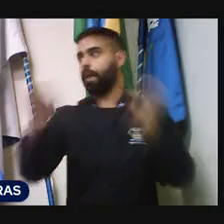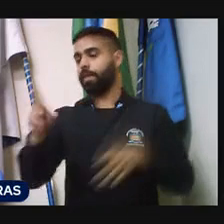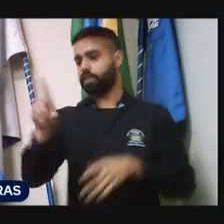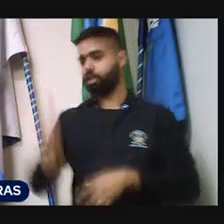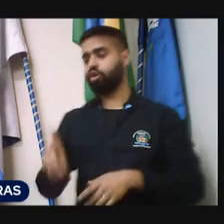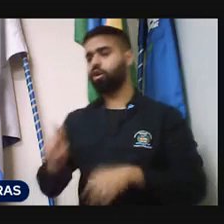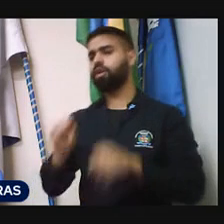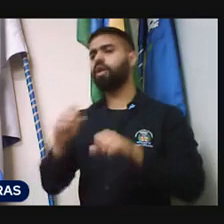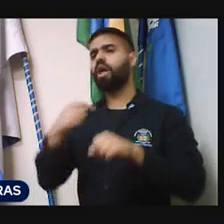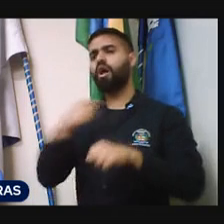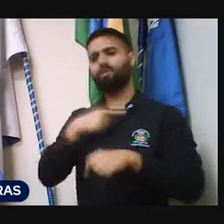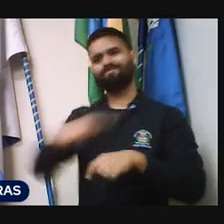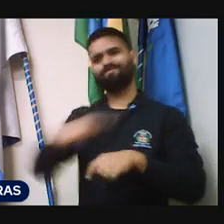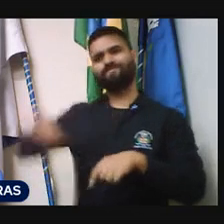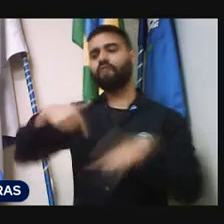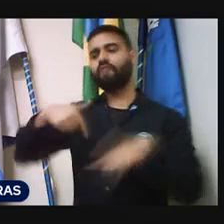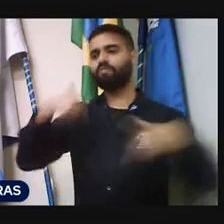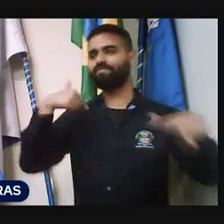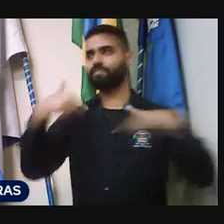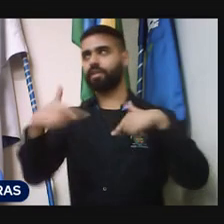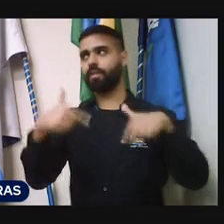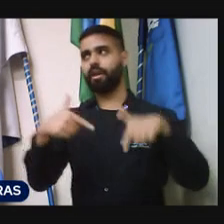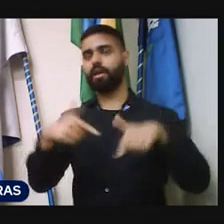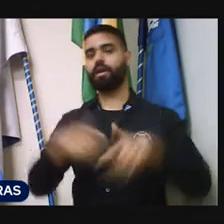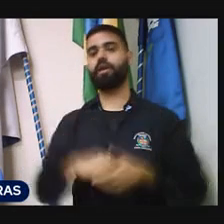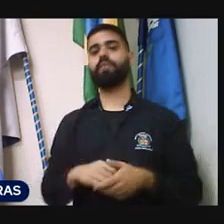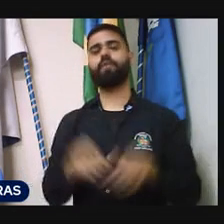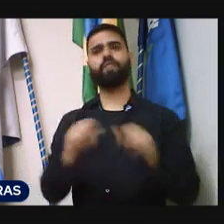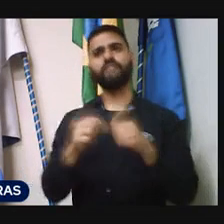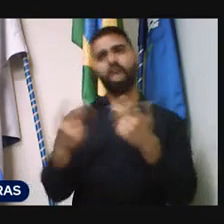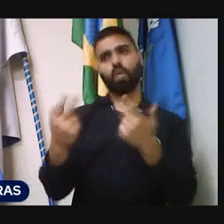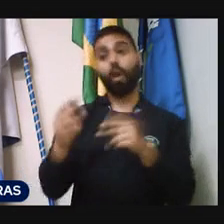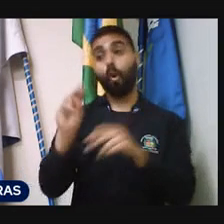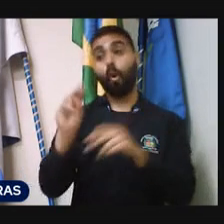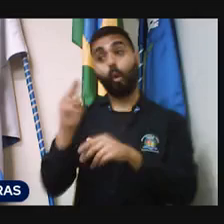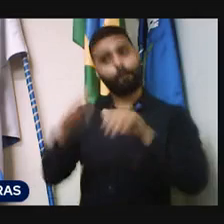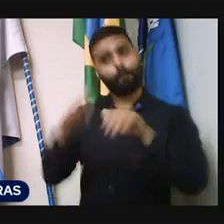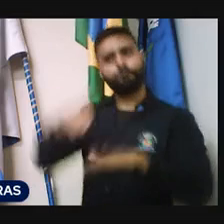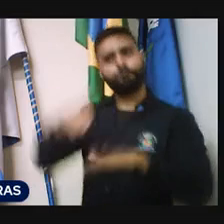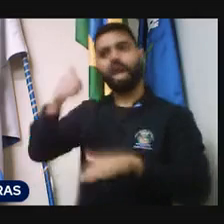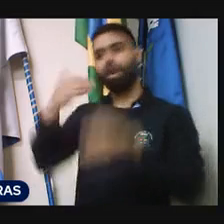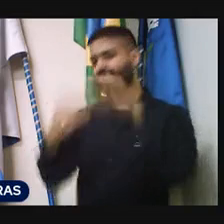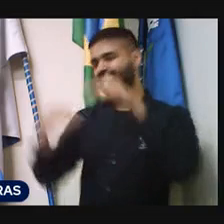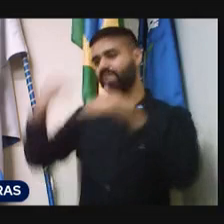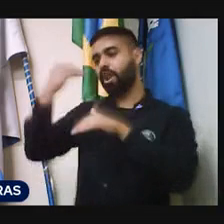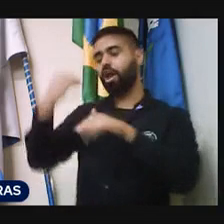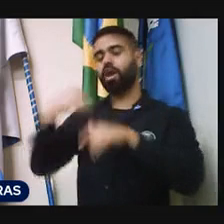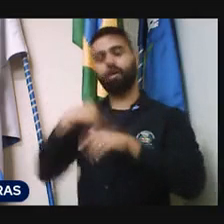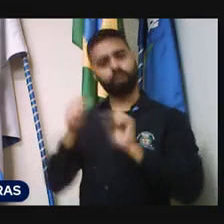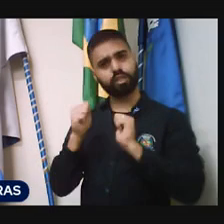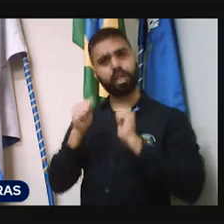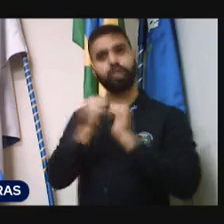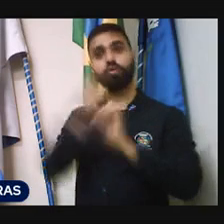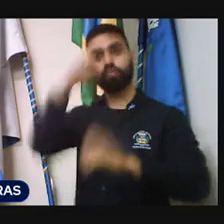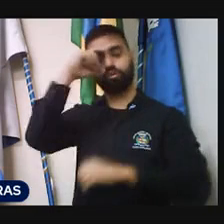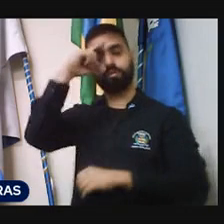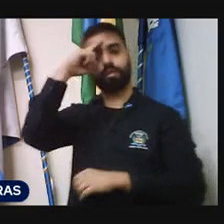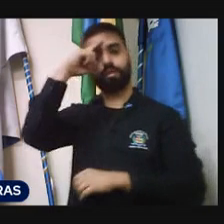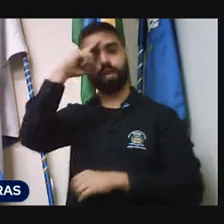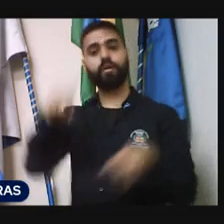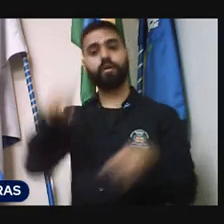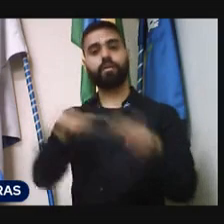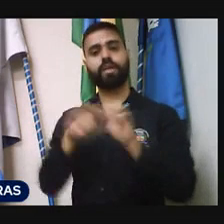diretora que nós vamos trabalhar para fazer igual ou melhor nós vamos estar lá junto do hospital